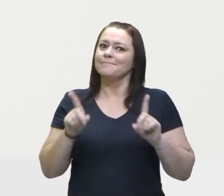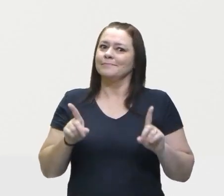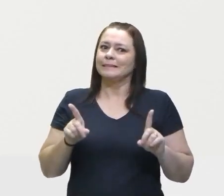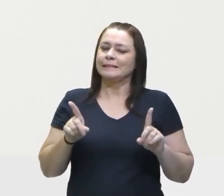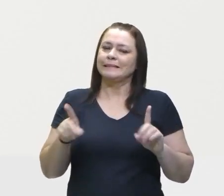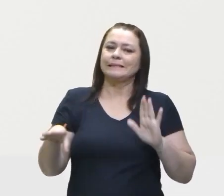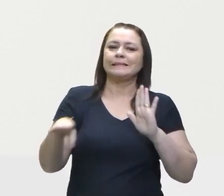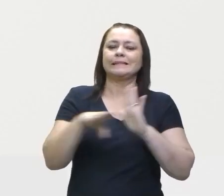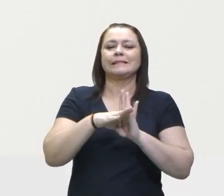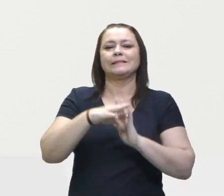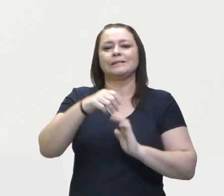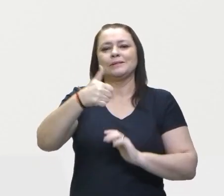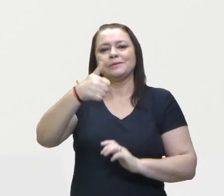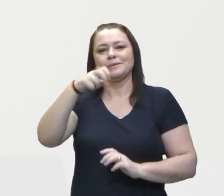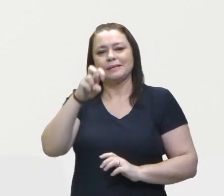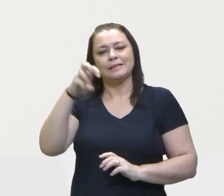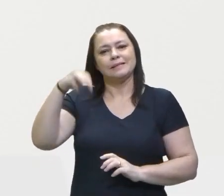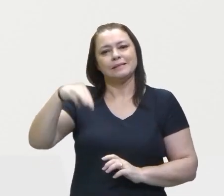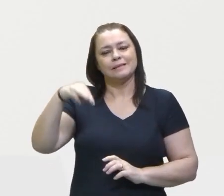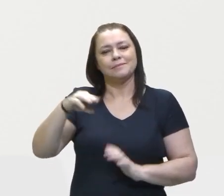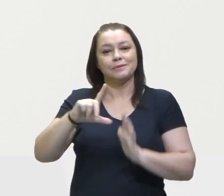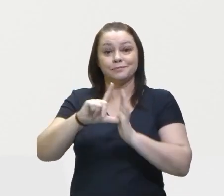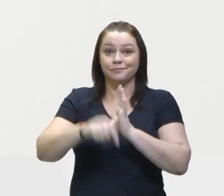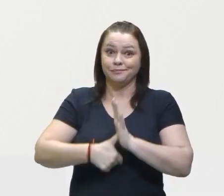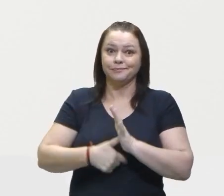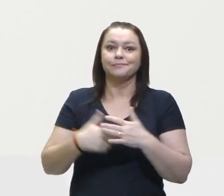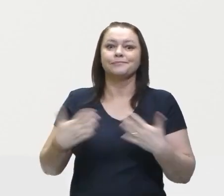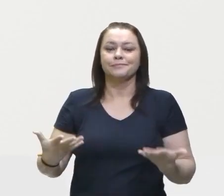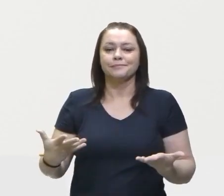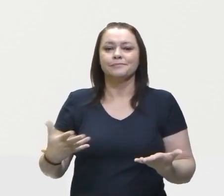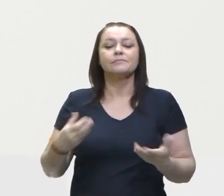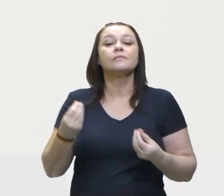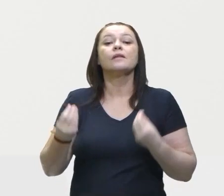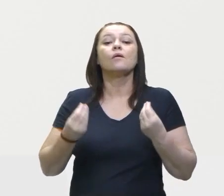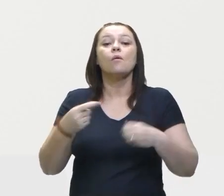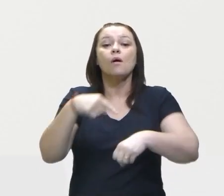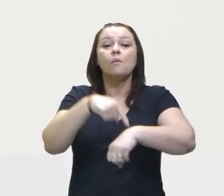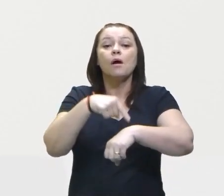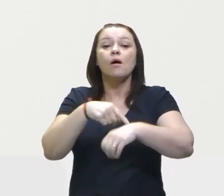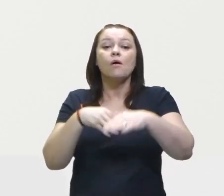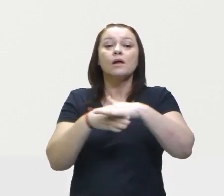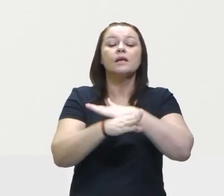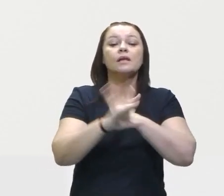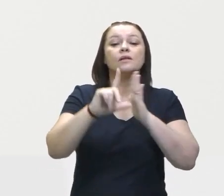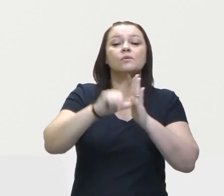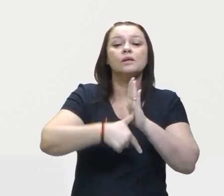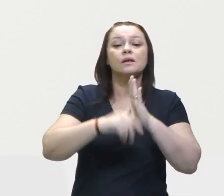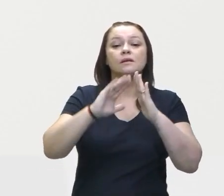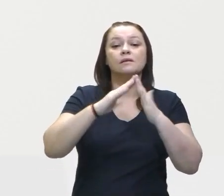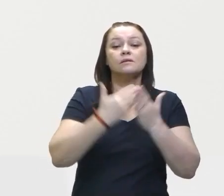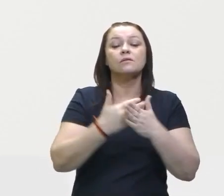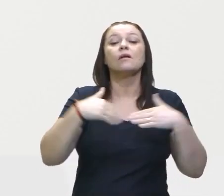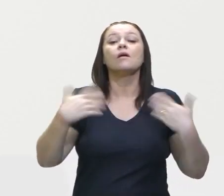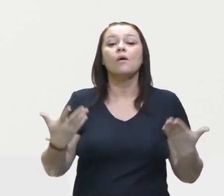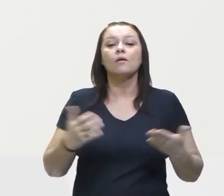15 minutos atrasado. Se ele entra às 7, que horas então chegou à escola?